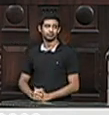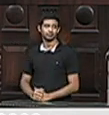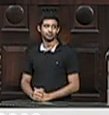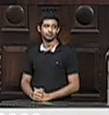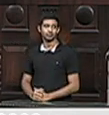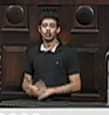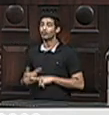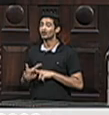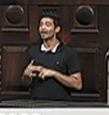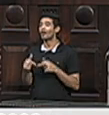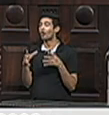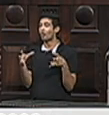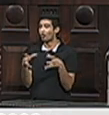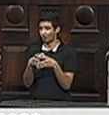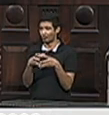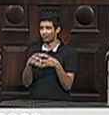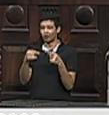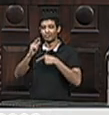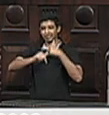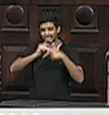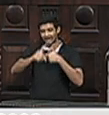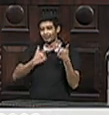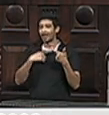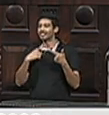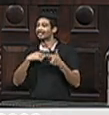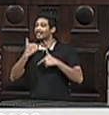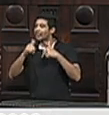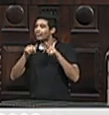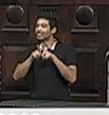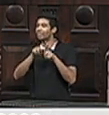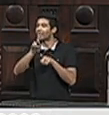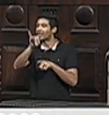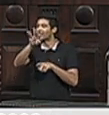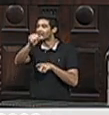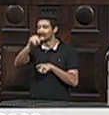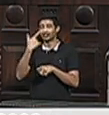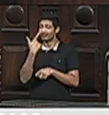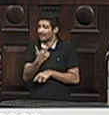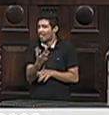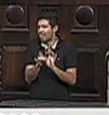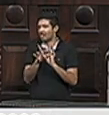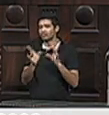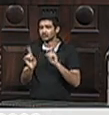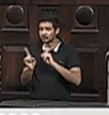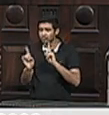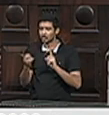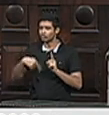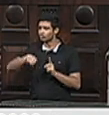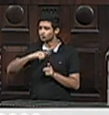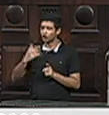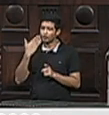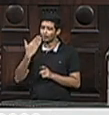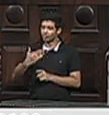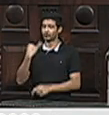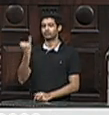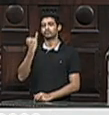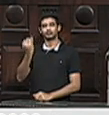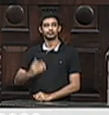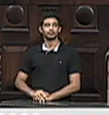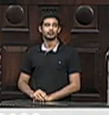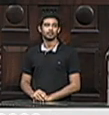patrões e empregados. Nós não podemos concordar em transferir para o Poder Executivo, ou seja, para o governador do Estado,